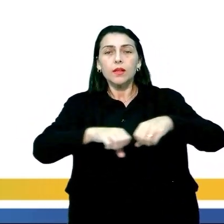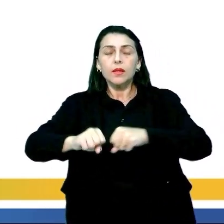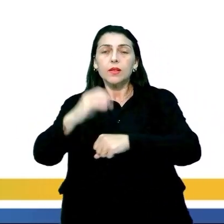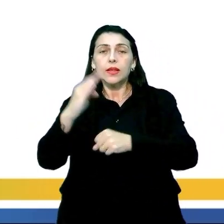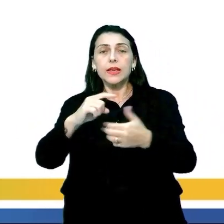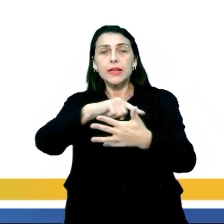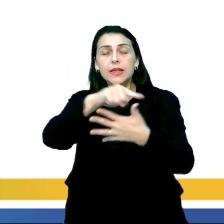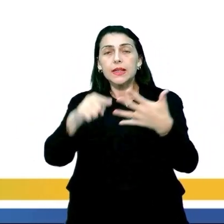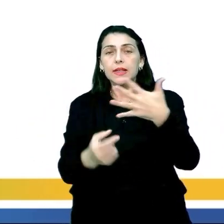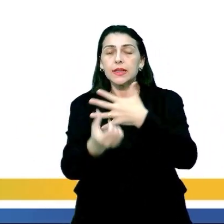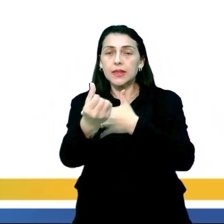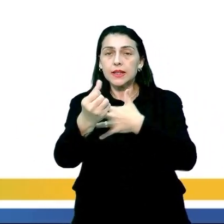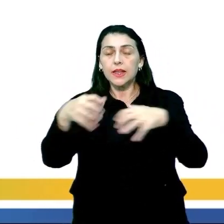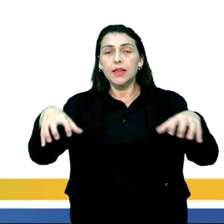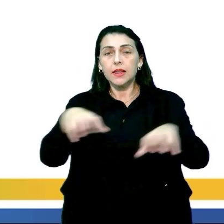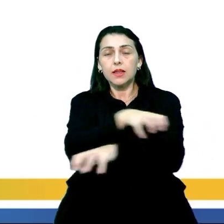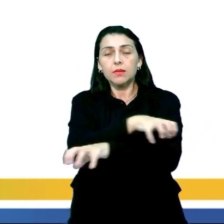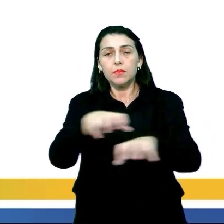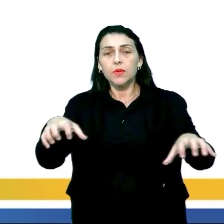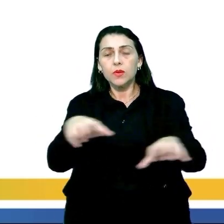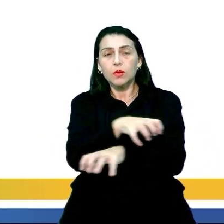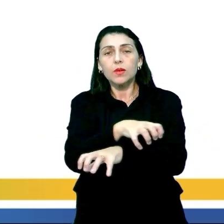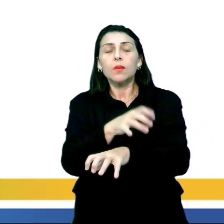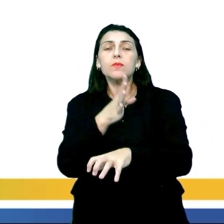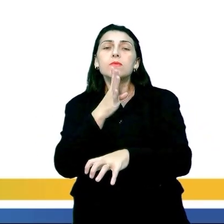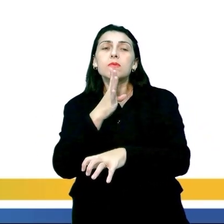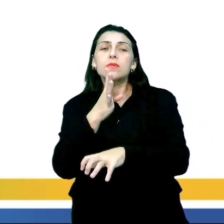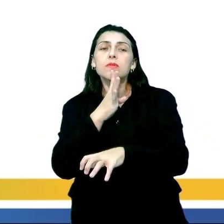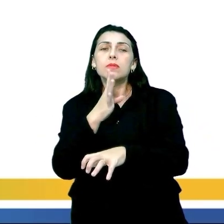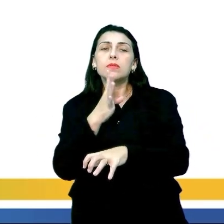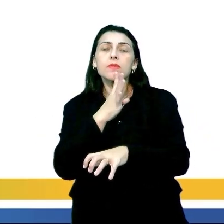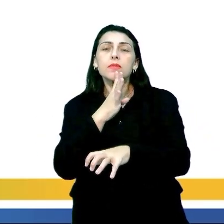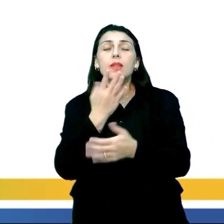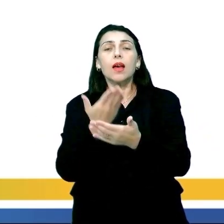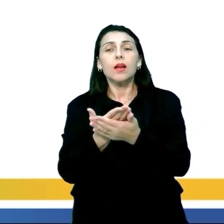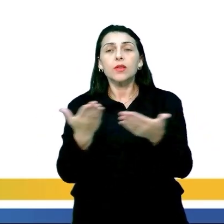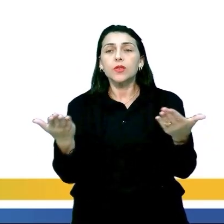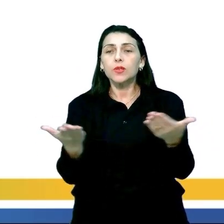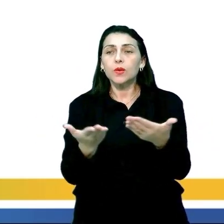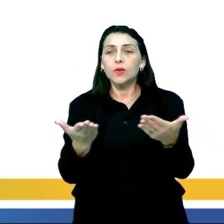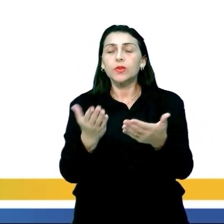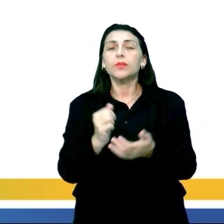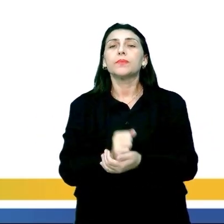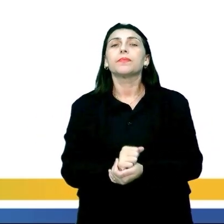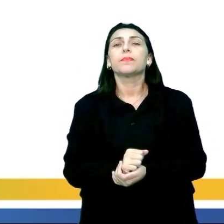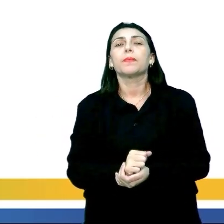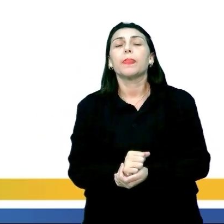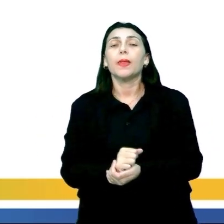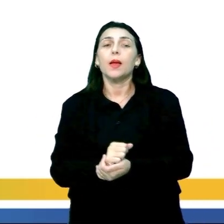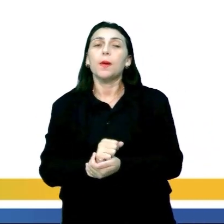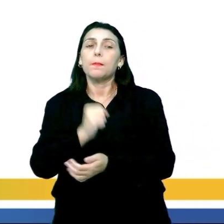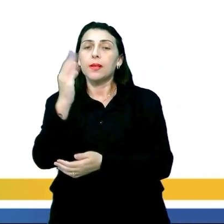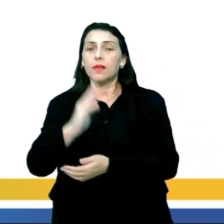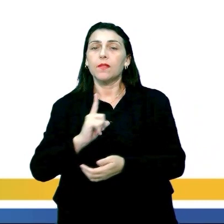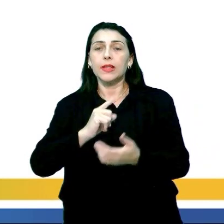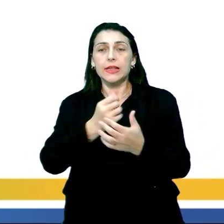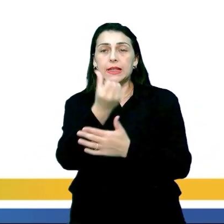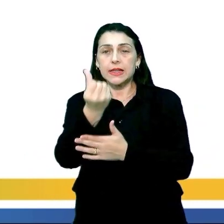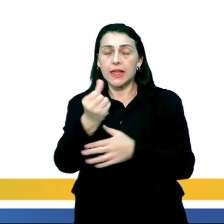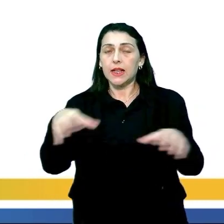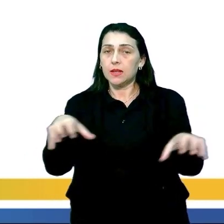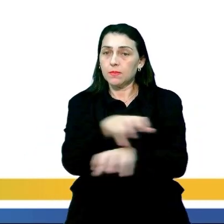em 6 importantes biomas, que nós vamos conhecê-los na aula de hoje. Então, o Brasil é formado por